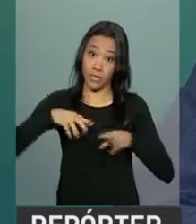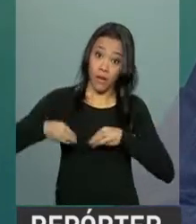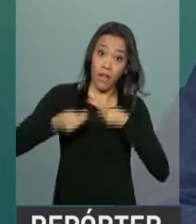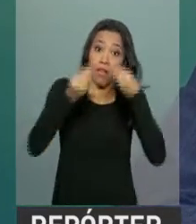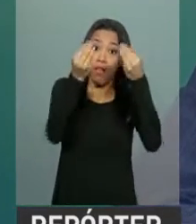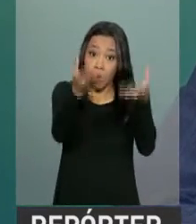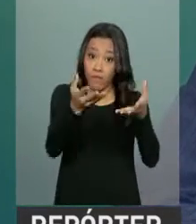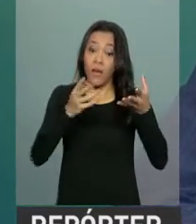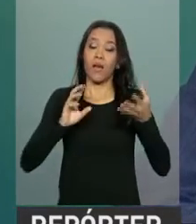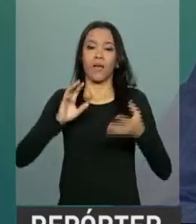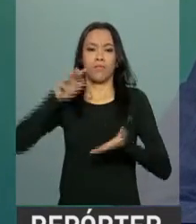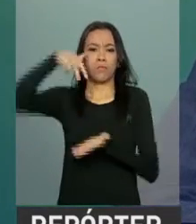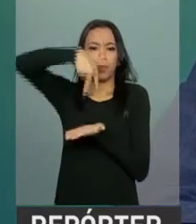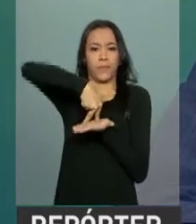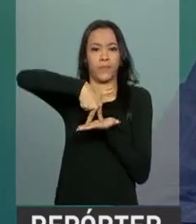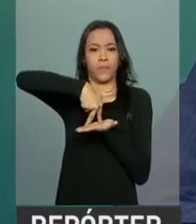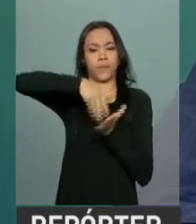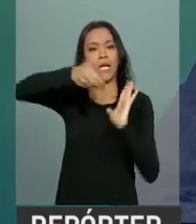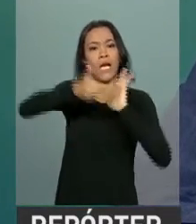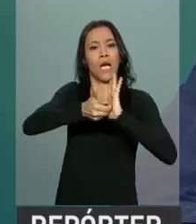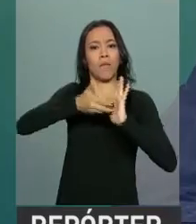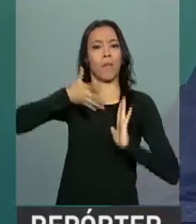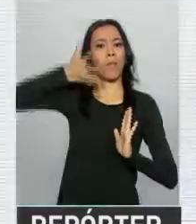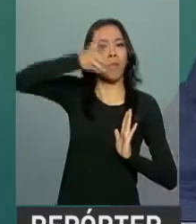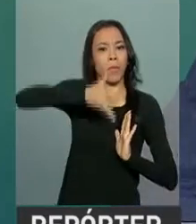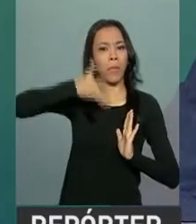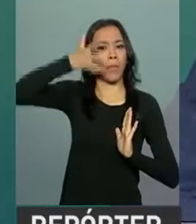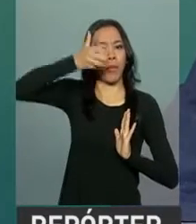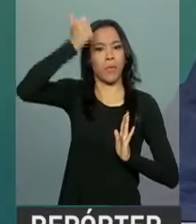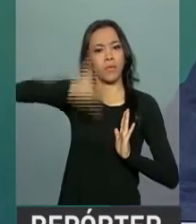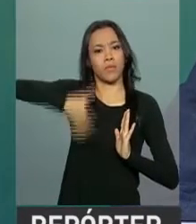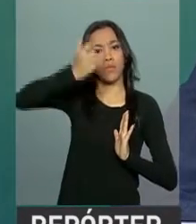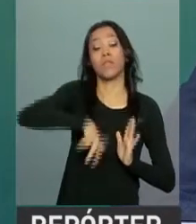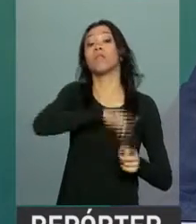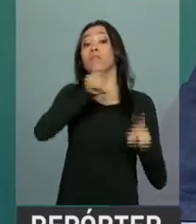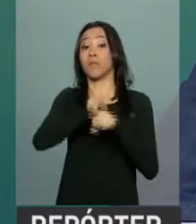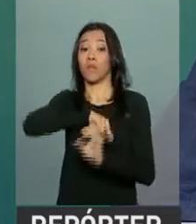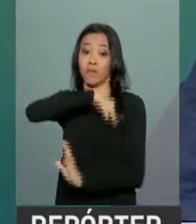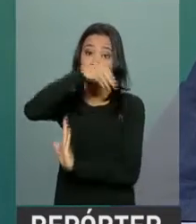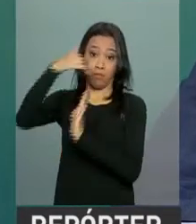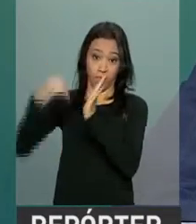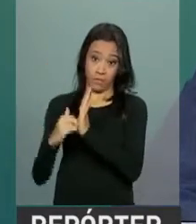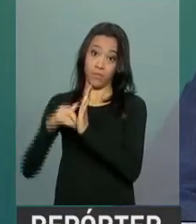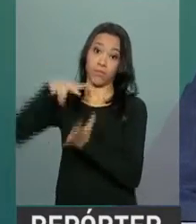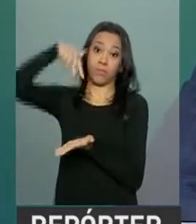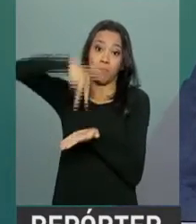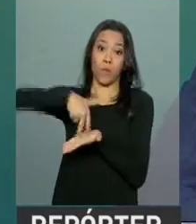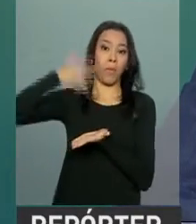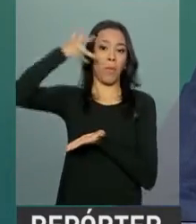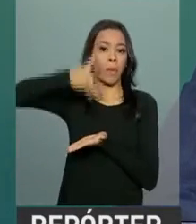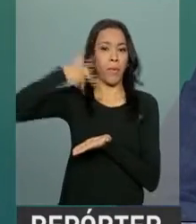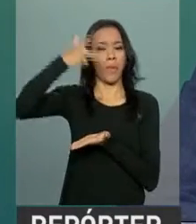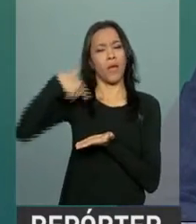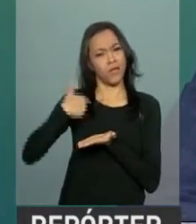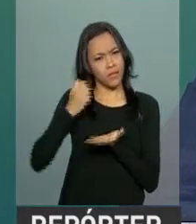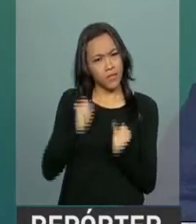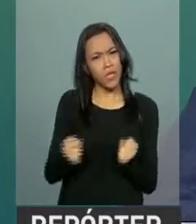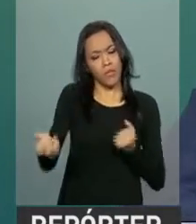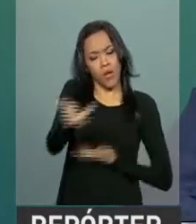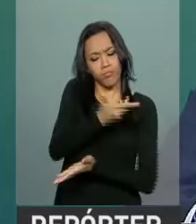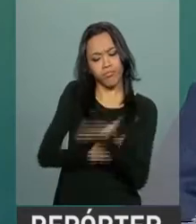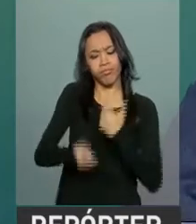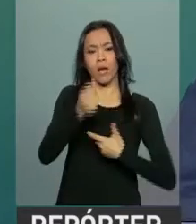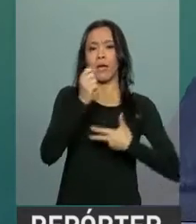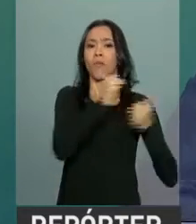a tribuna do plenário da câmara é e do senado nós vamos continuar trabalhando em harmonia poder legislativo poder executivo